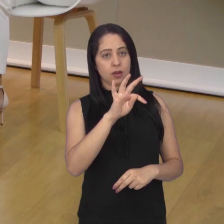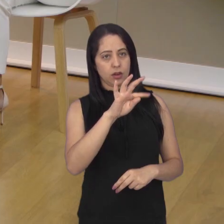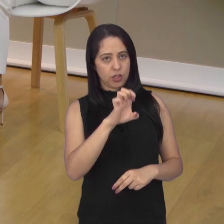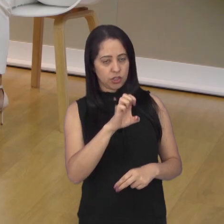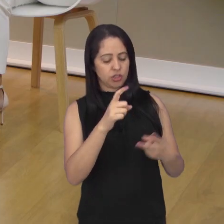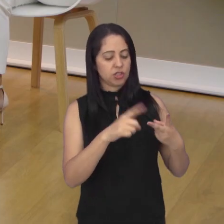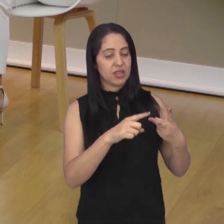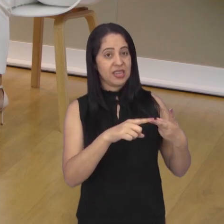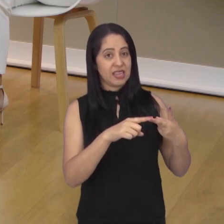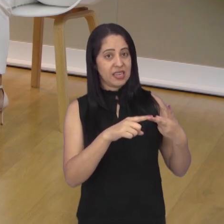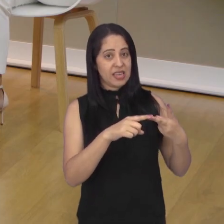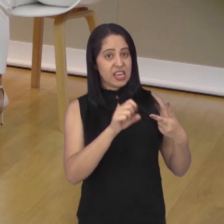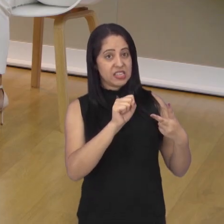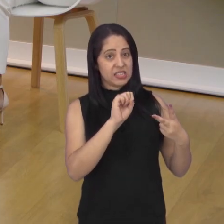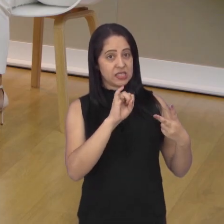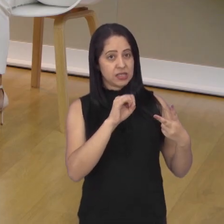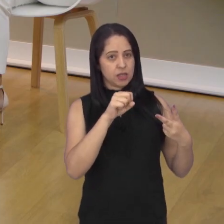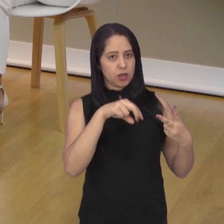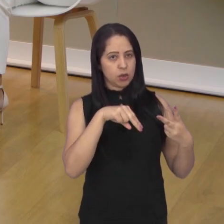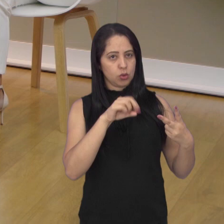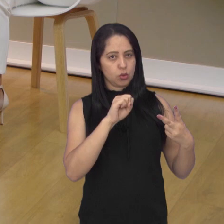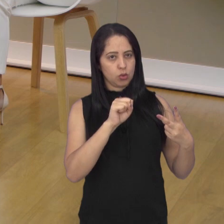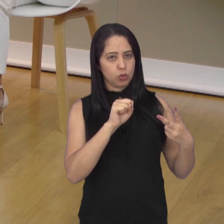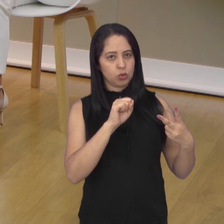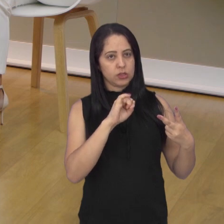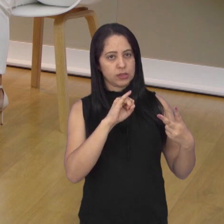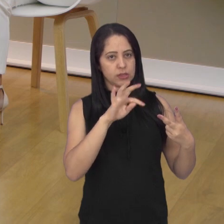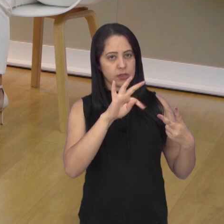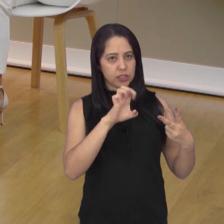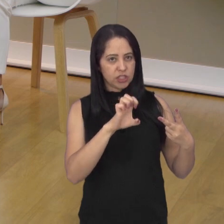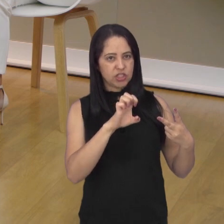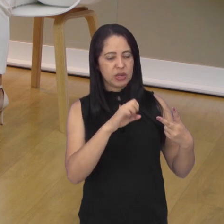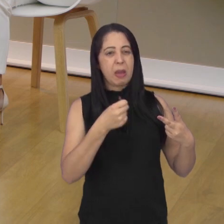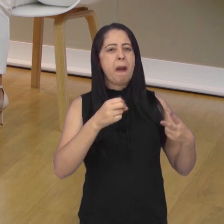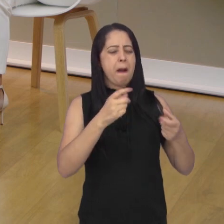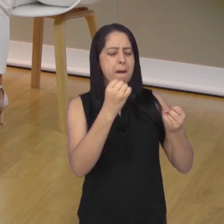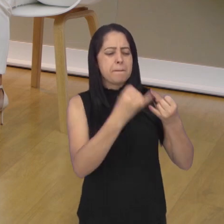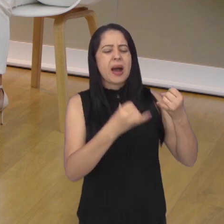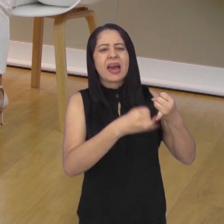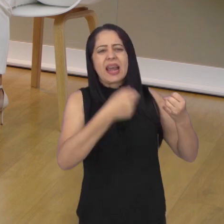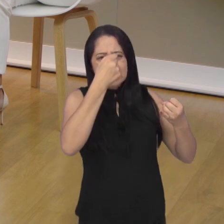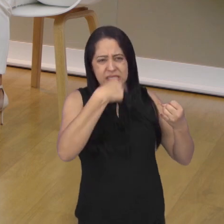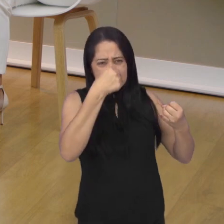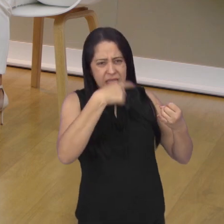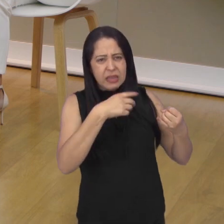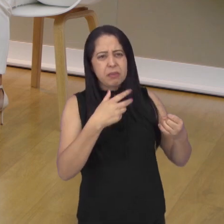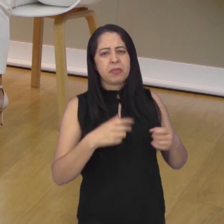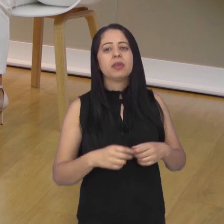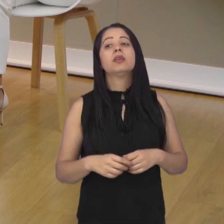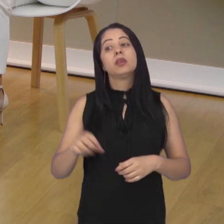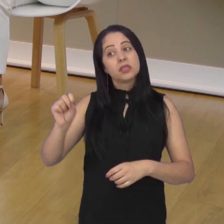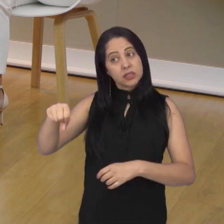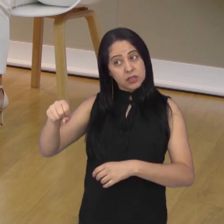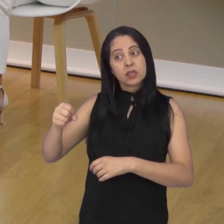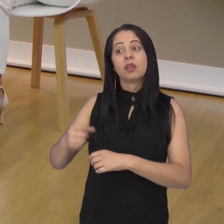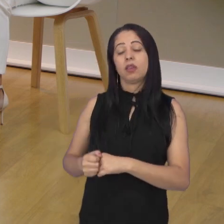rinite, sinusite, essas doenças elas podem ser confundidas com o resfriado, né? Sim. Porque ficam próximos ali os sintomas. É bem comum mesmo